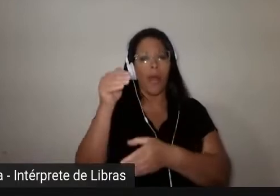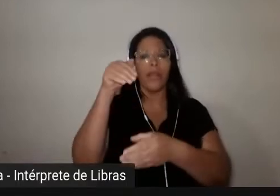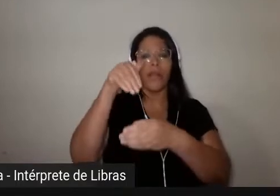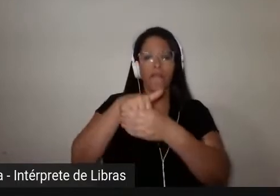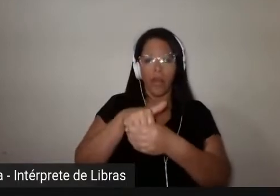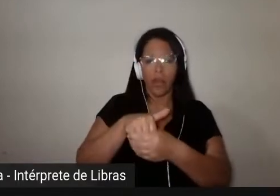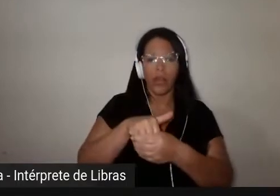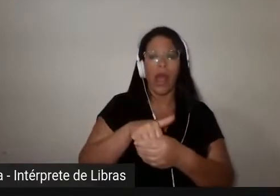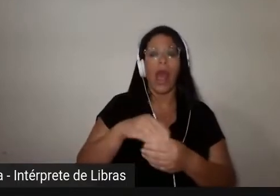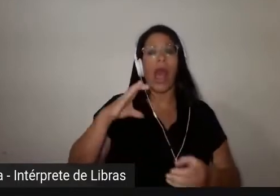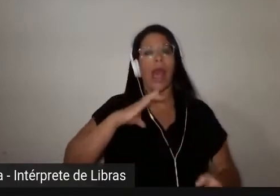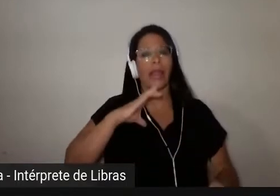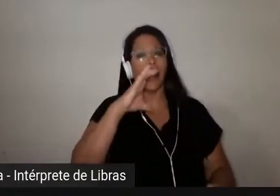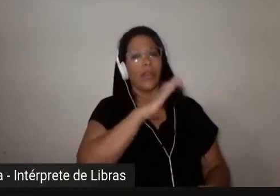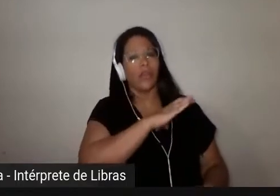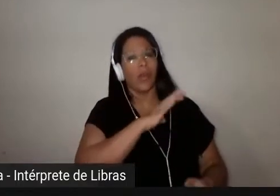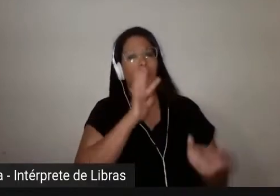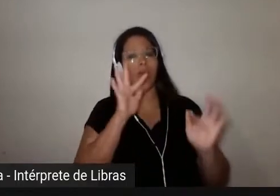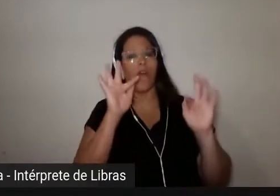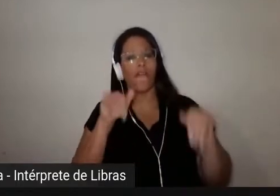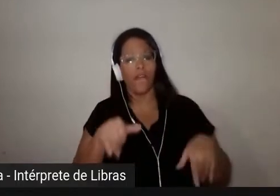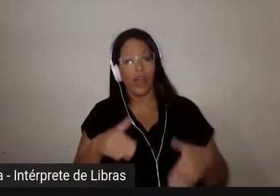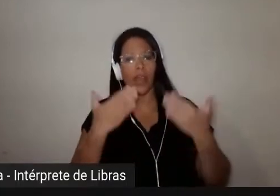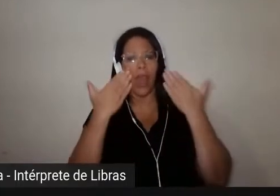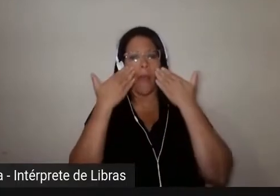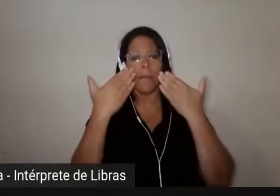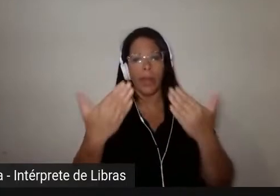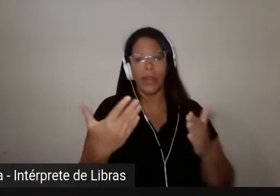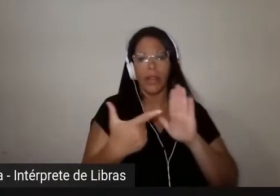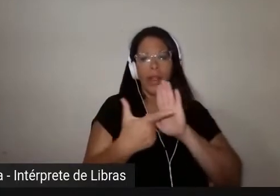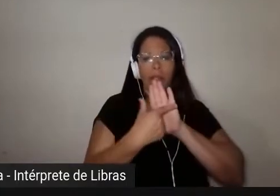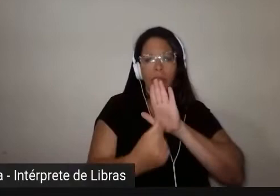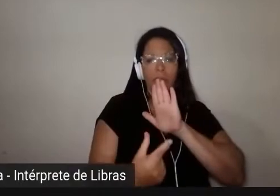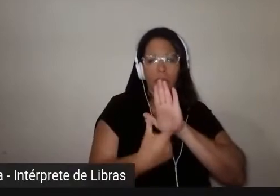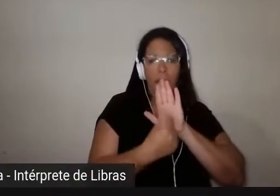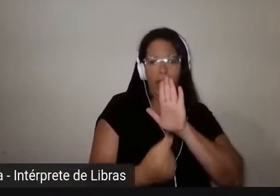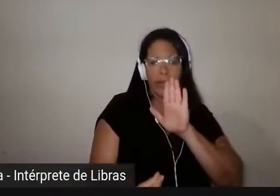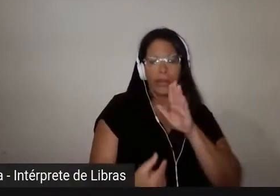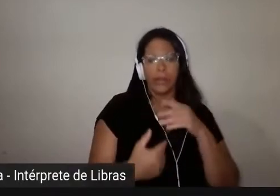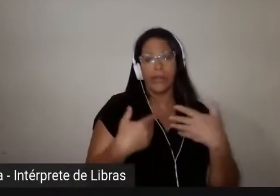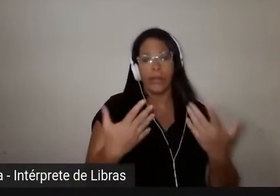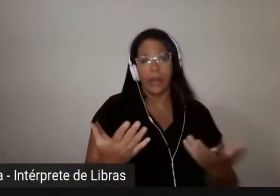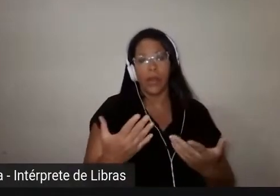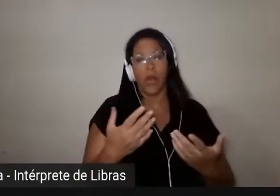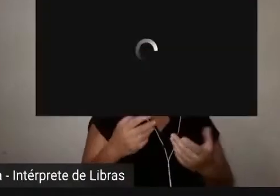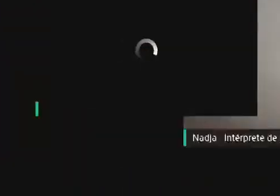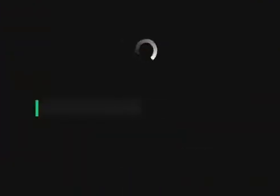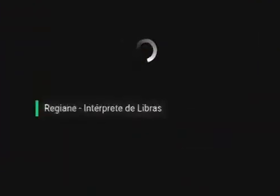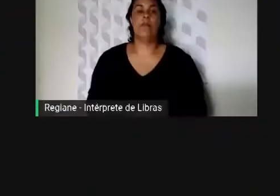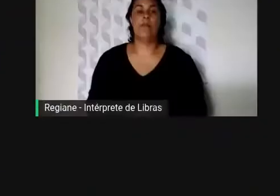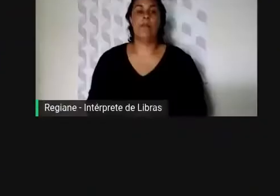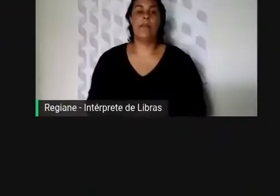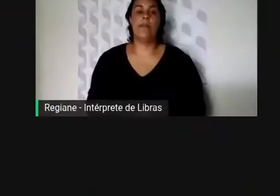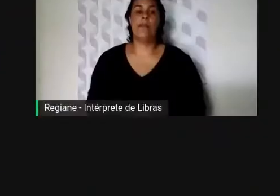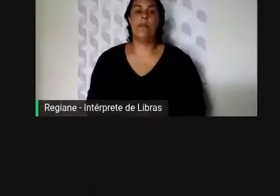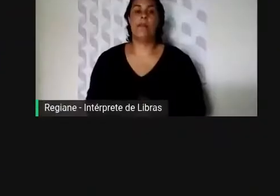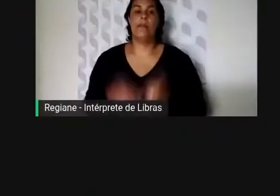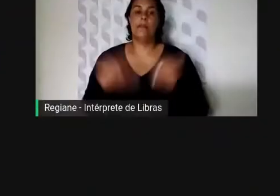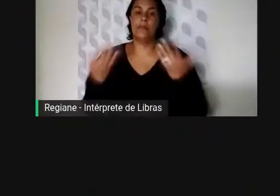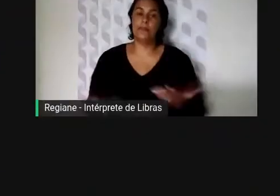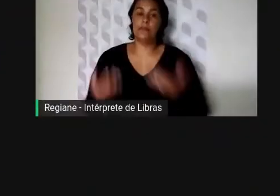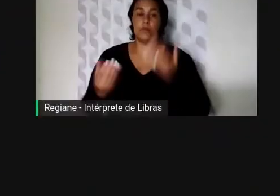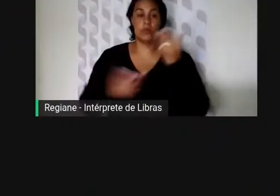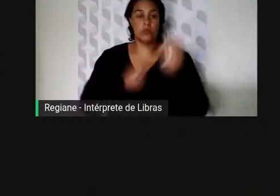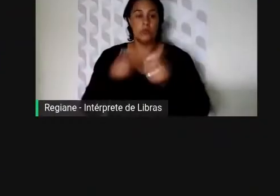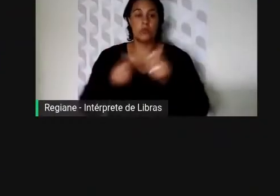nas comissões declara encerrado o prazo de apresentação de destaques. E aí, como exigência do dispositivo